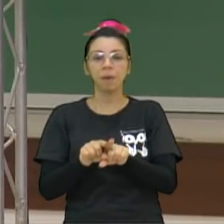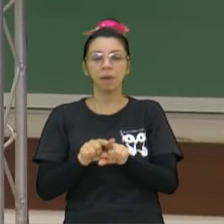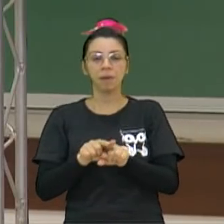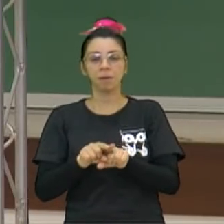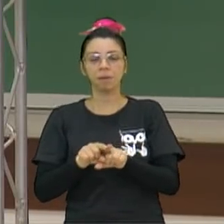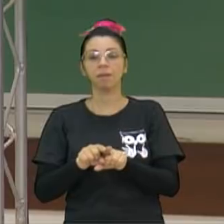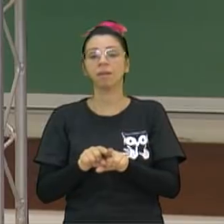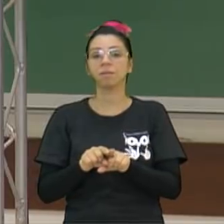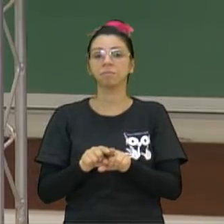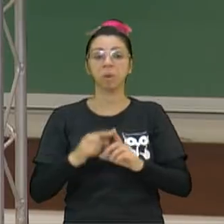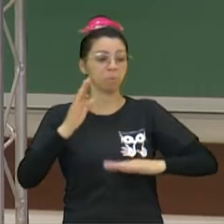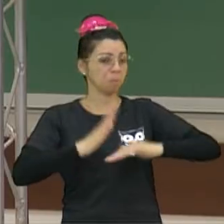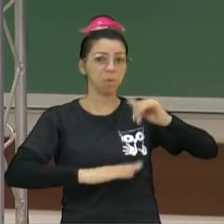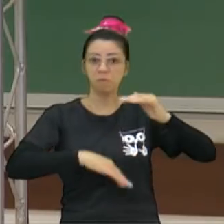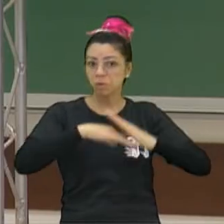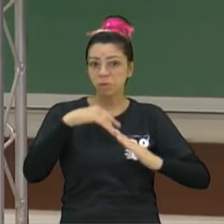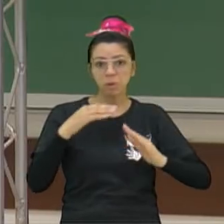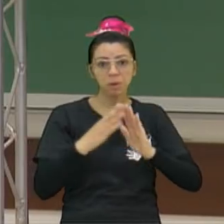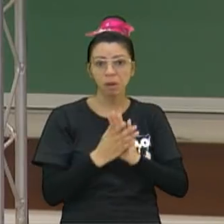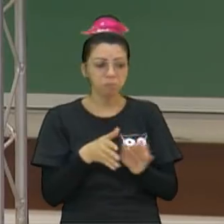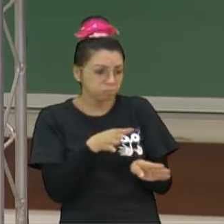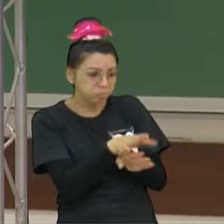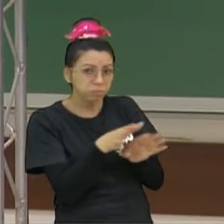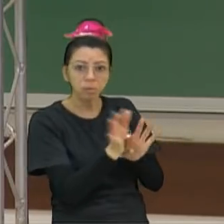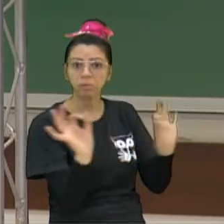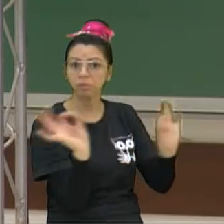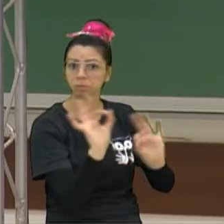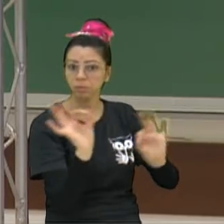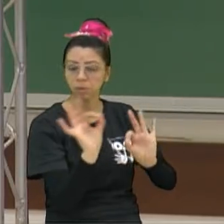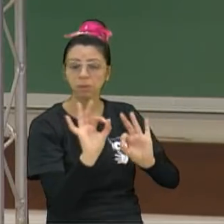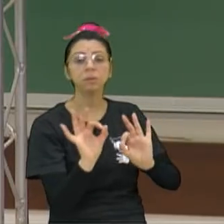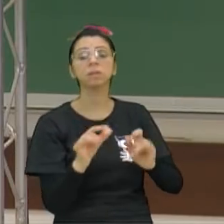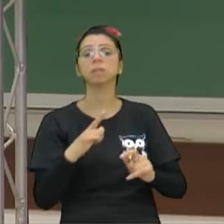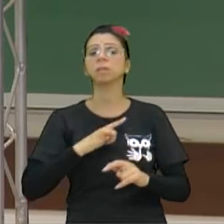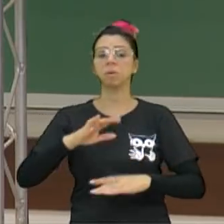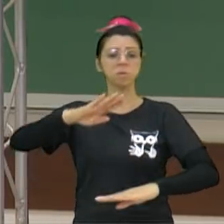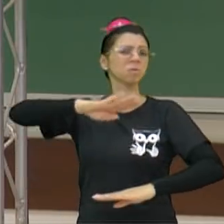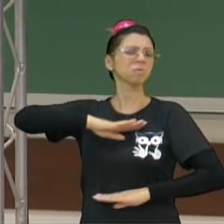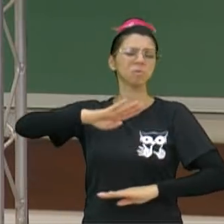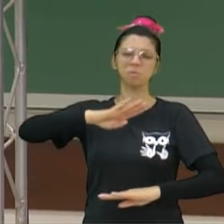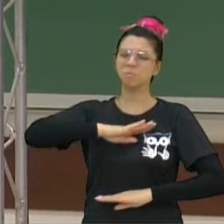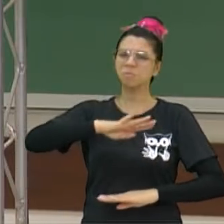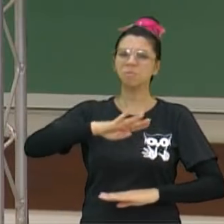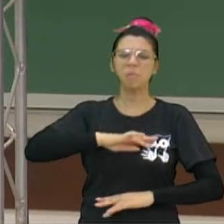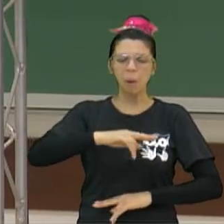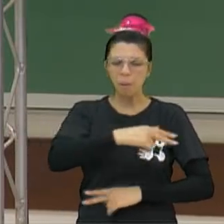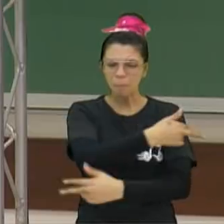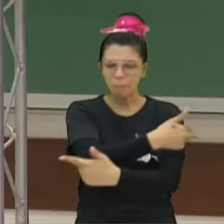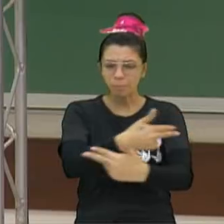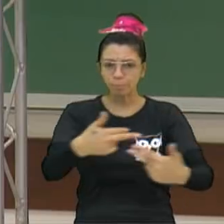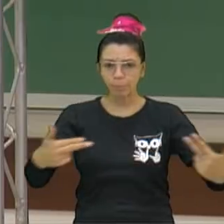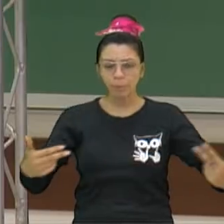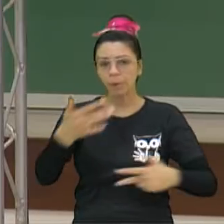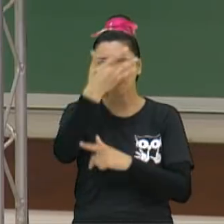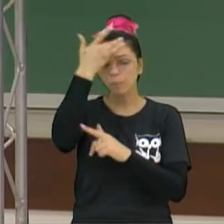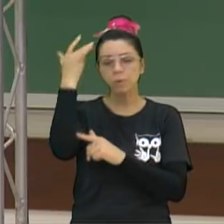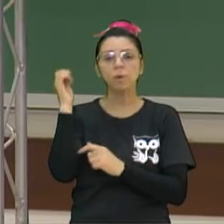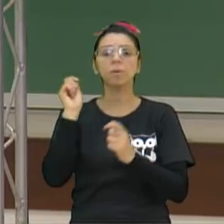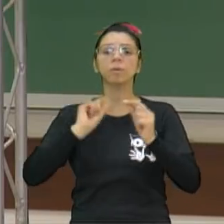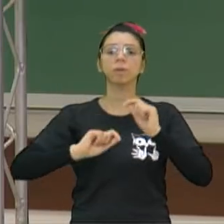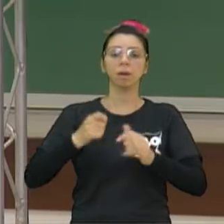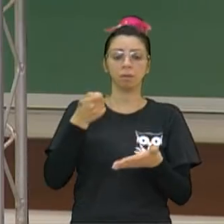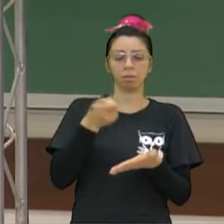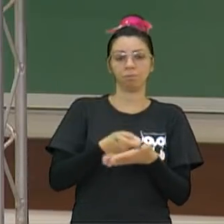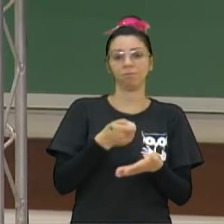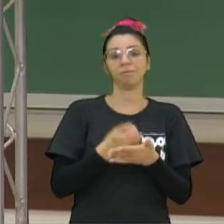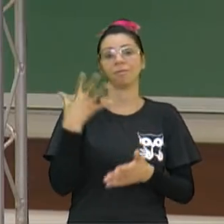orientadas por profissionais não muito bem preparados, né, e uma série de situações que as pessoas, às vezes, acabam se submetendo em prol da ditadura